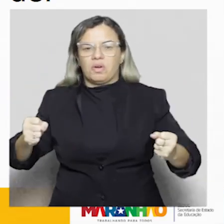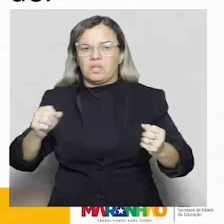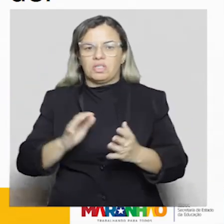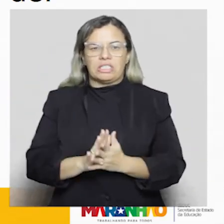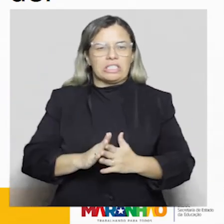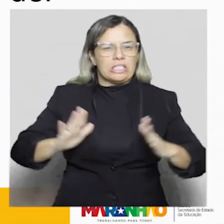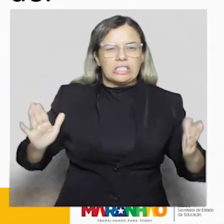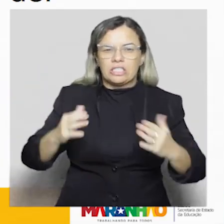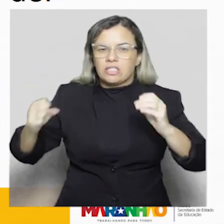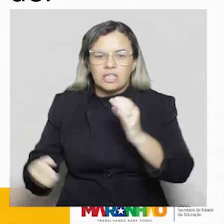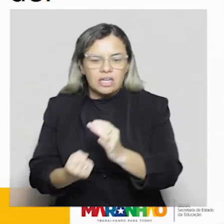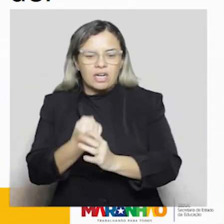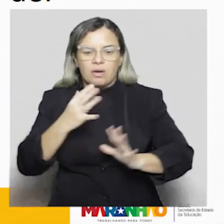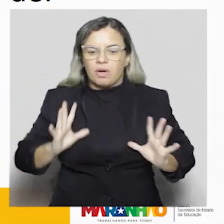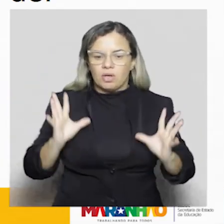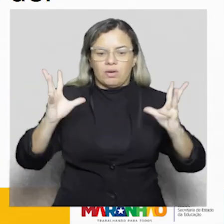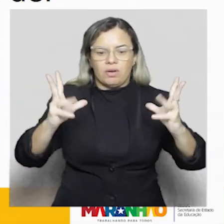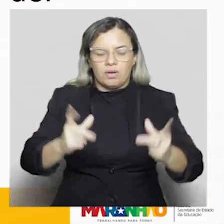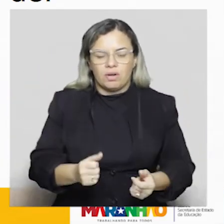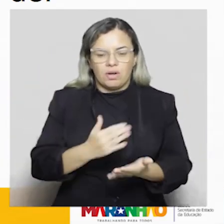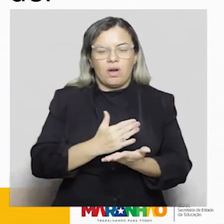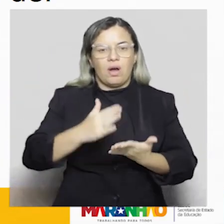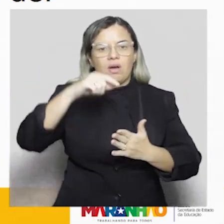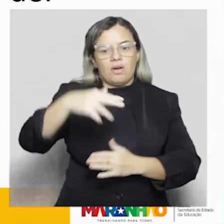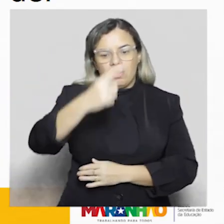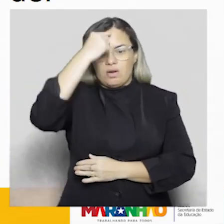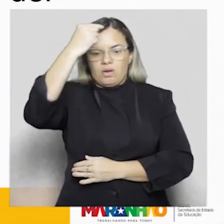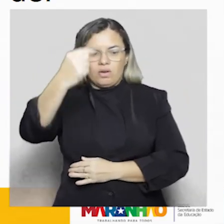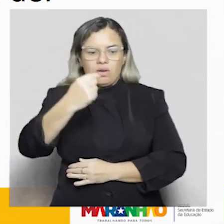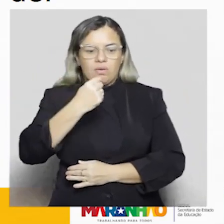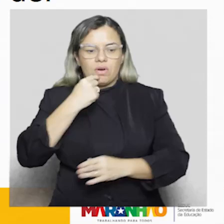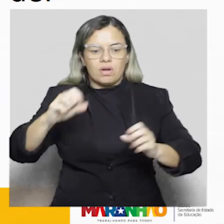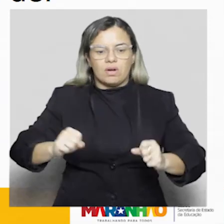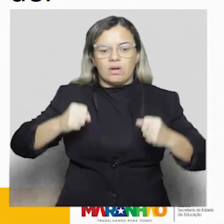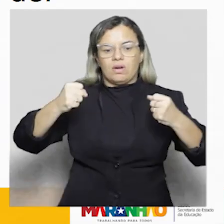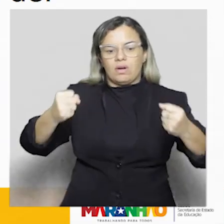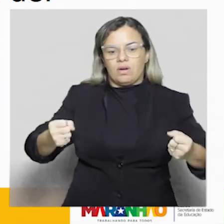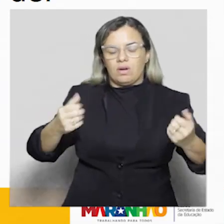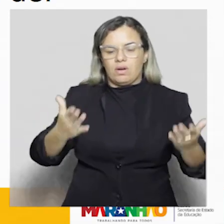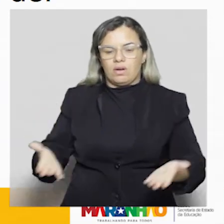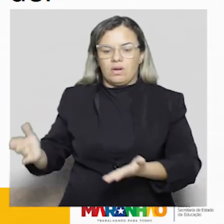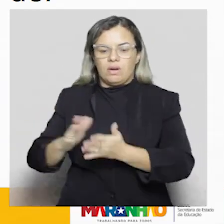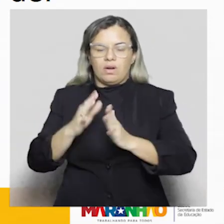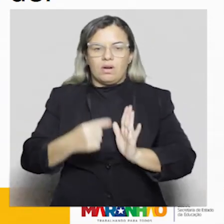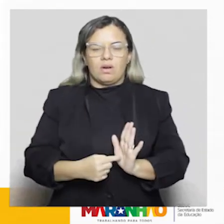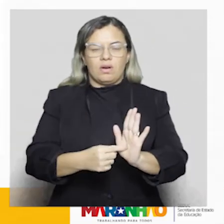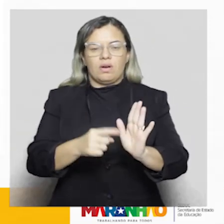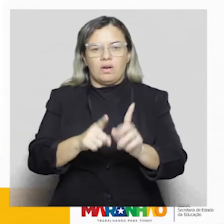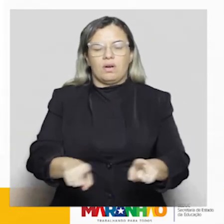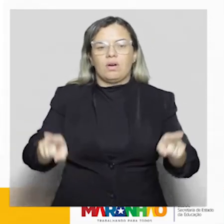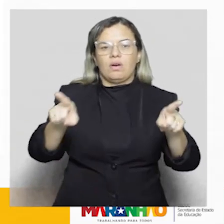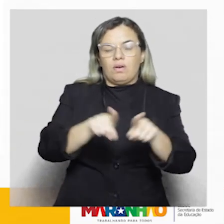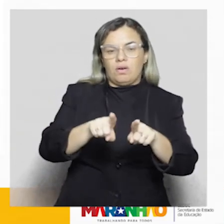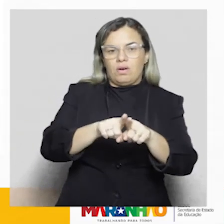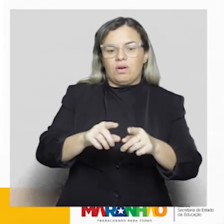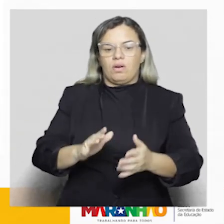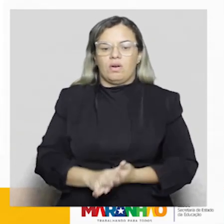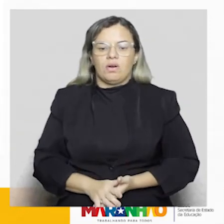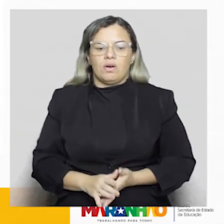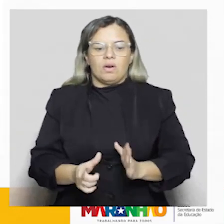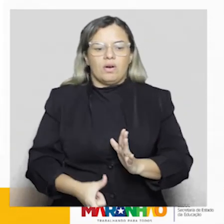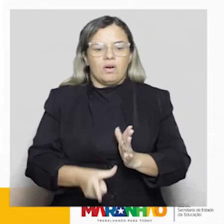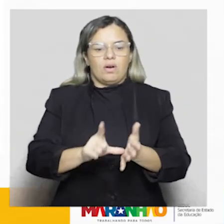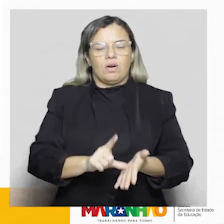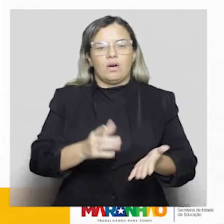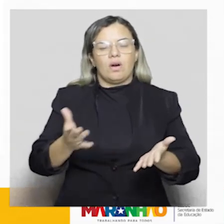todos. A partir das imagens, podemos dizer que trata-se também de, voltando ao que eu havia falado,